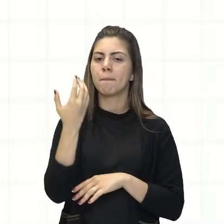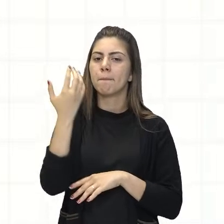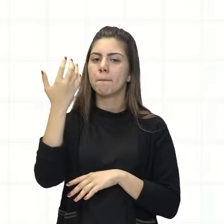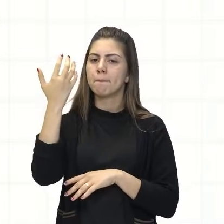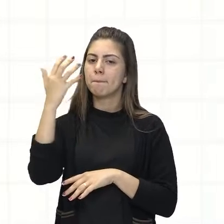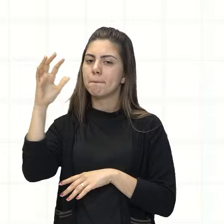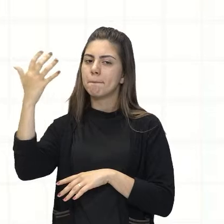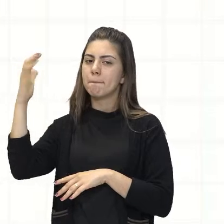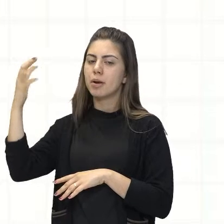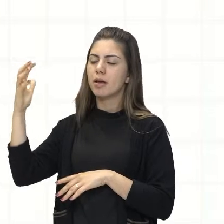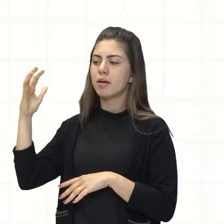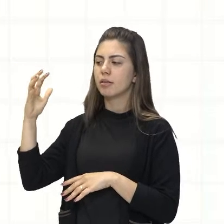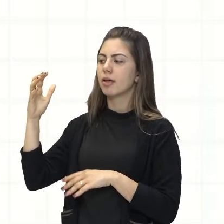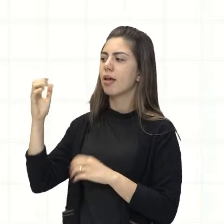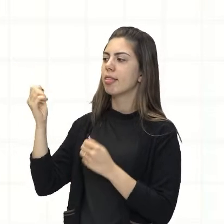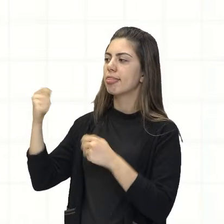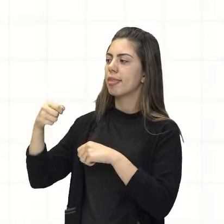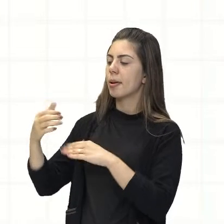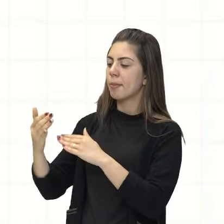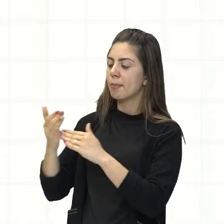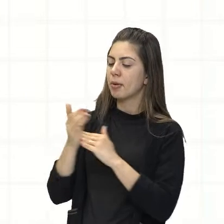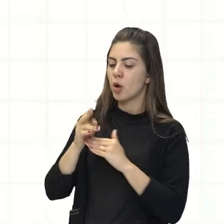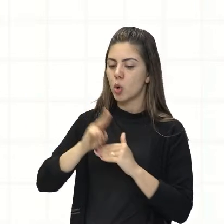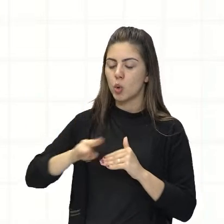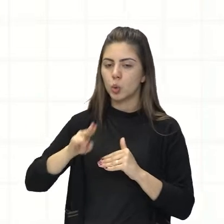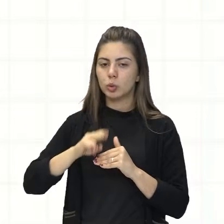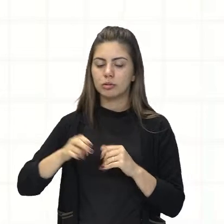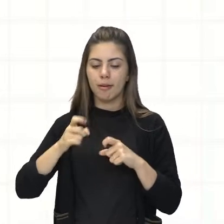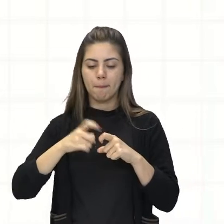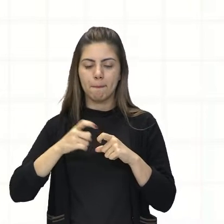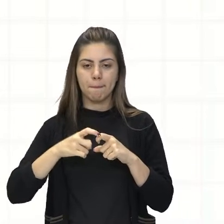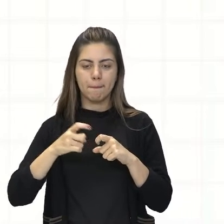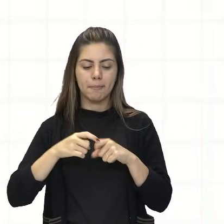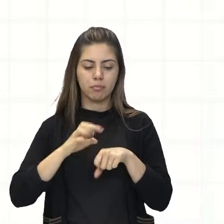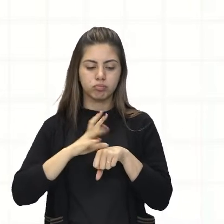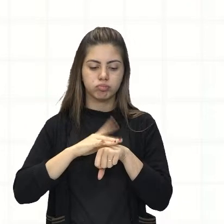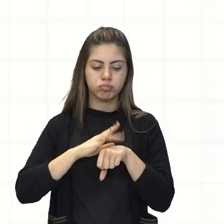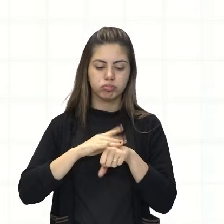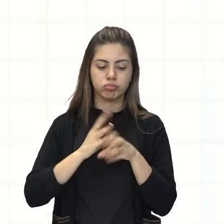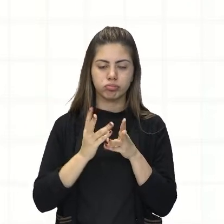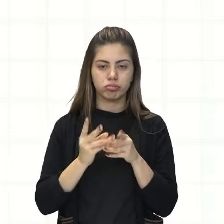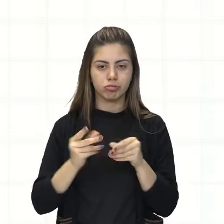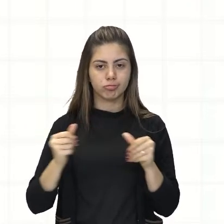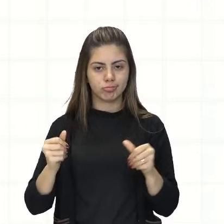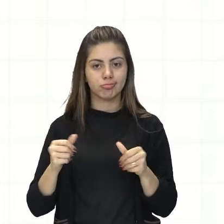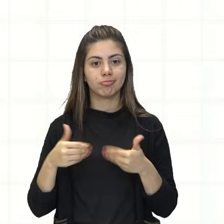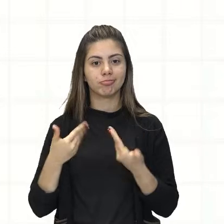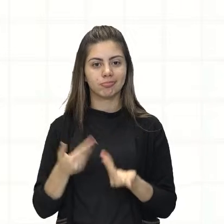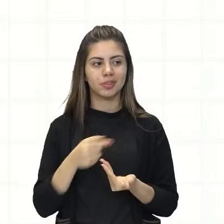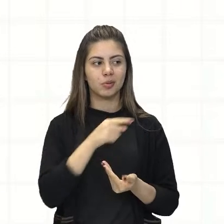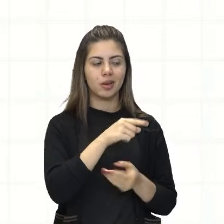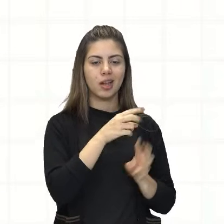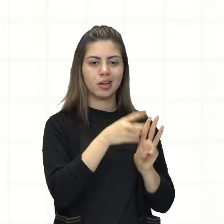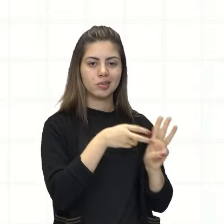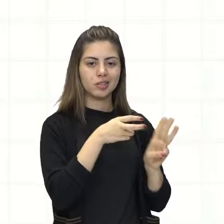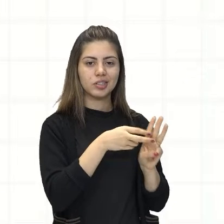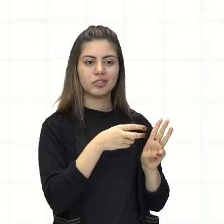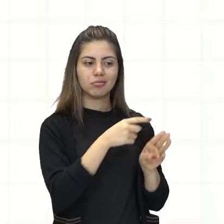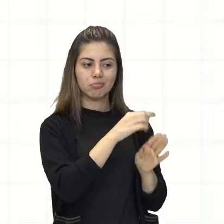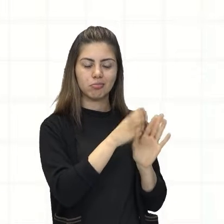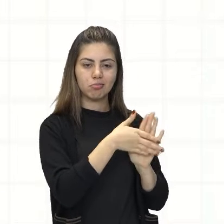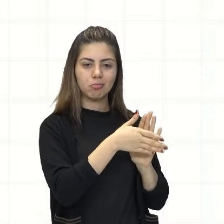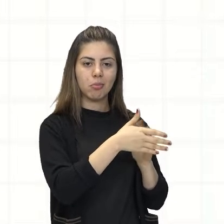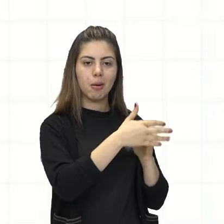sobre plantas medicinais e práticas de curas tradicionais desenvolvidos pelos indígenas, que